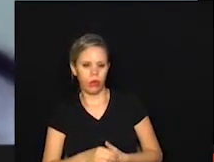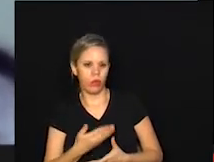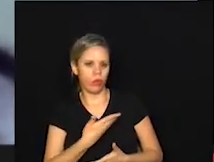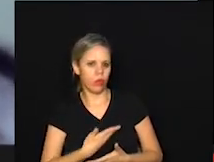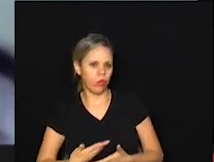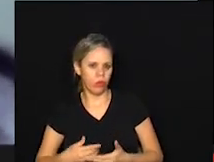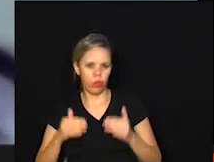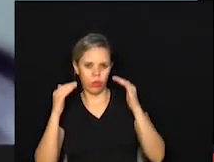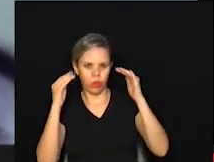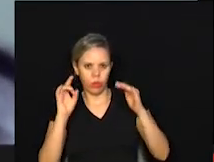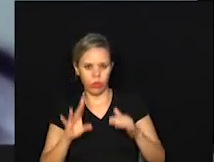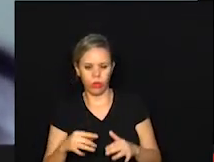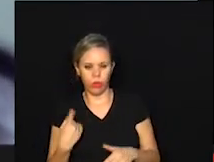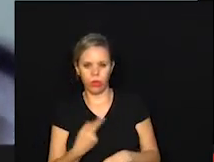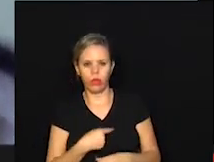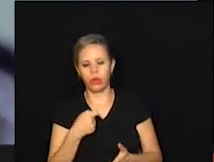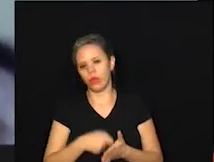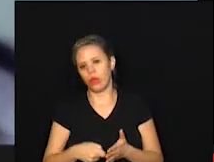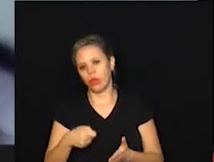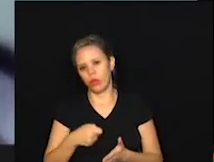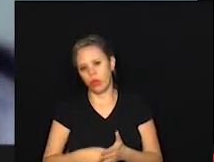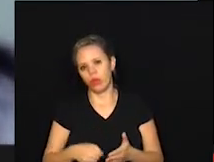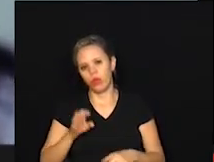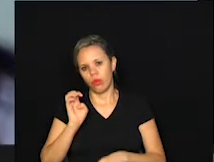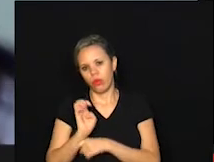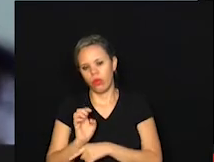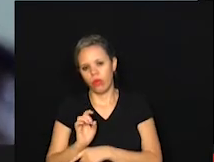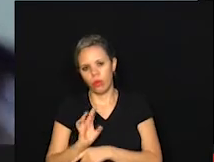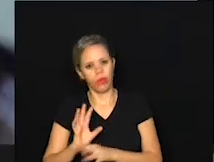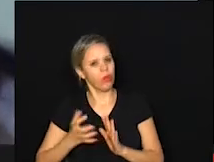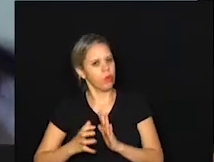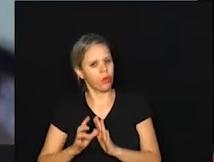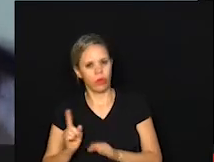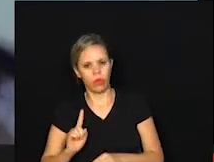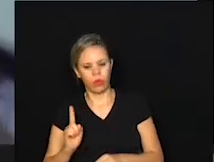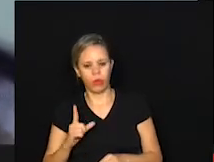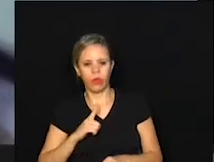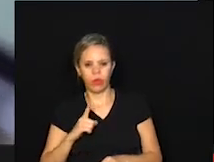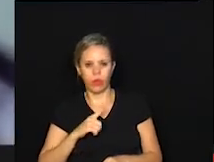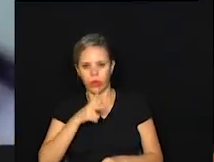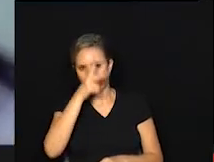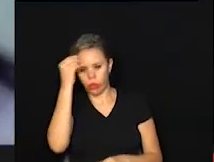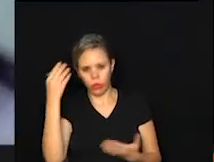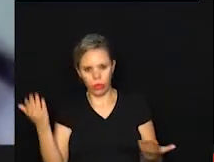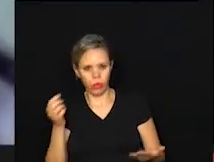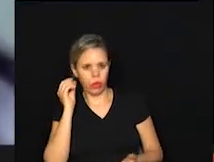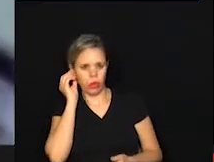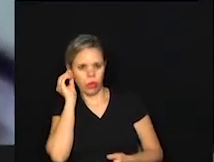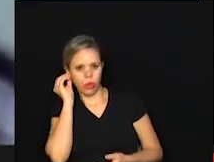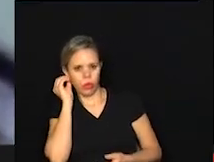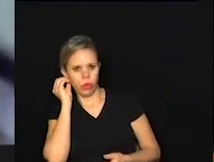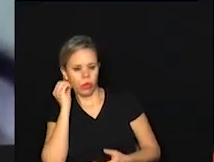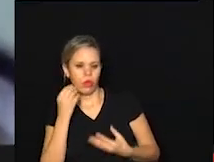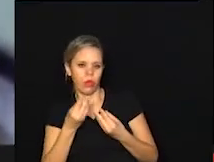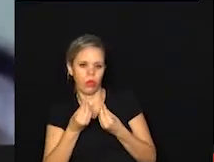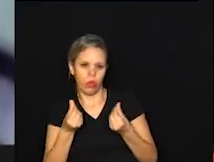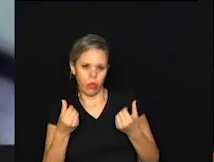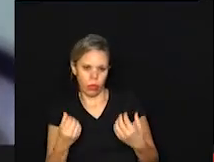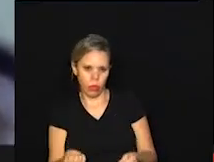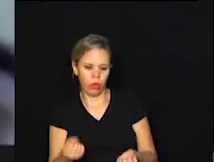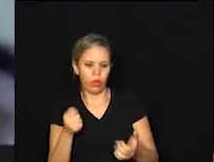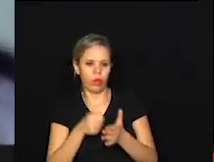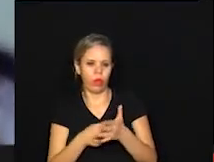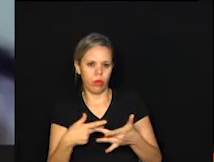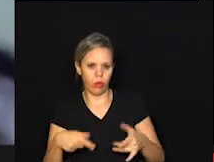governo. Essa tem que ser uma política de Estado e não partidária. Temos hoje um prefeito que é muito sensível a essas